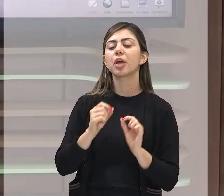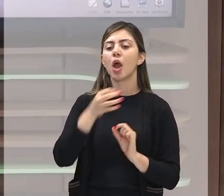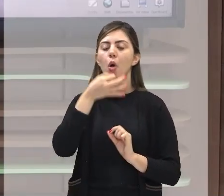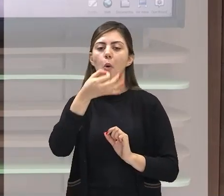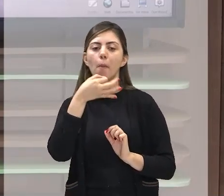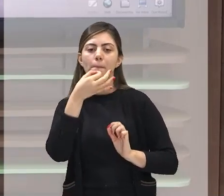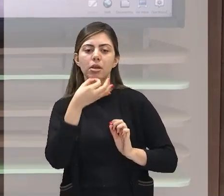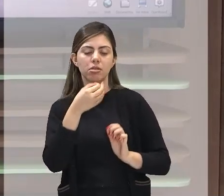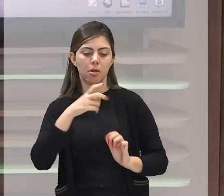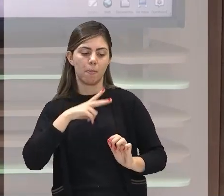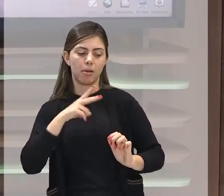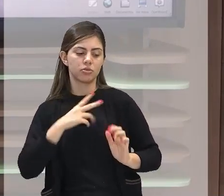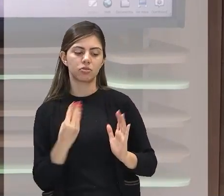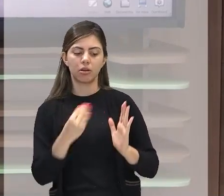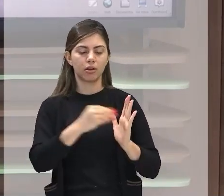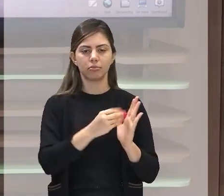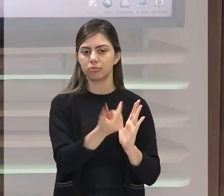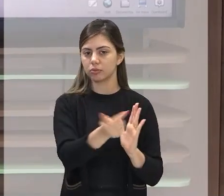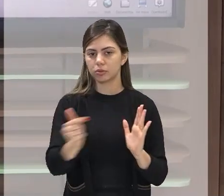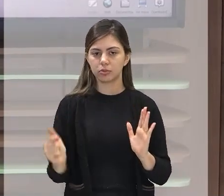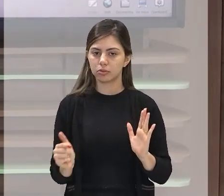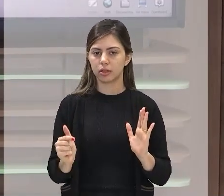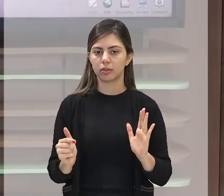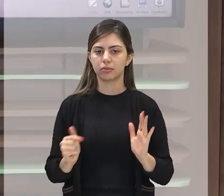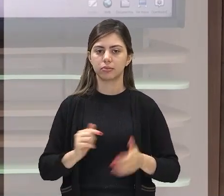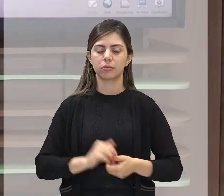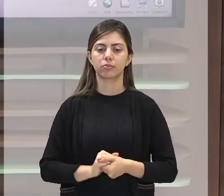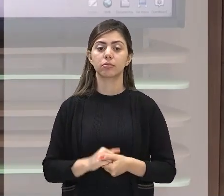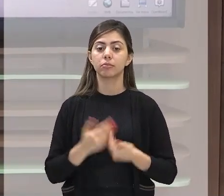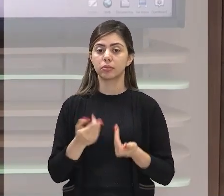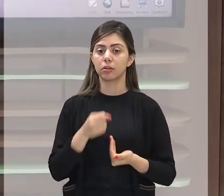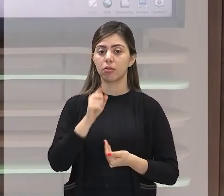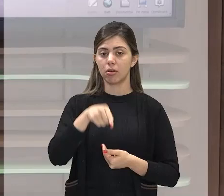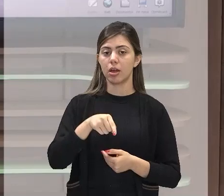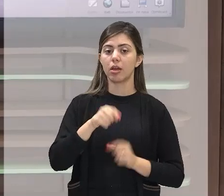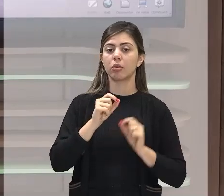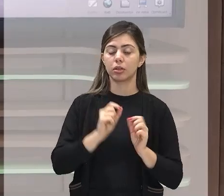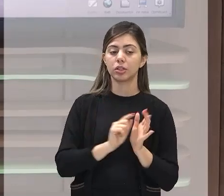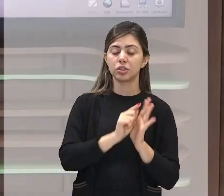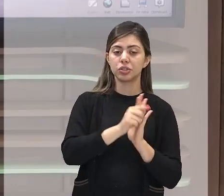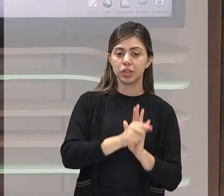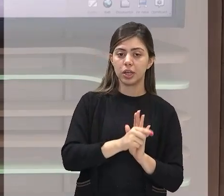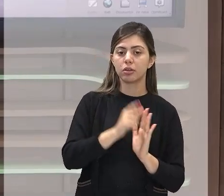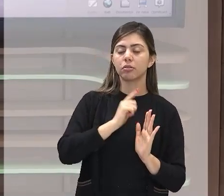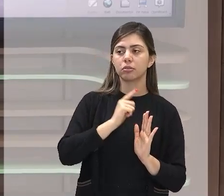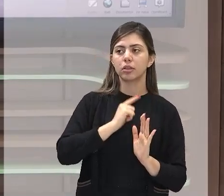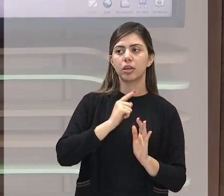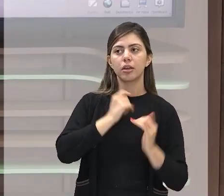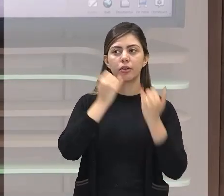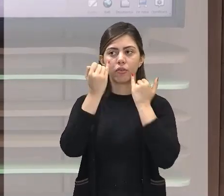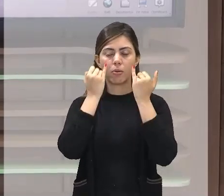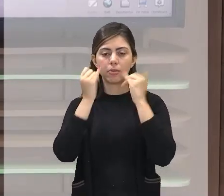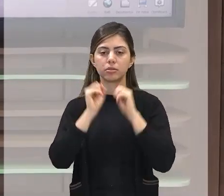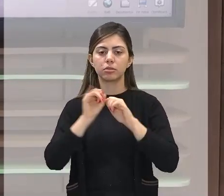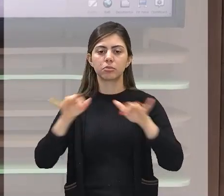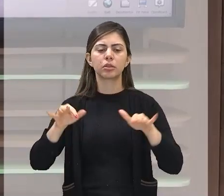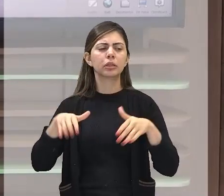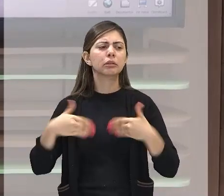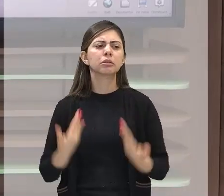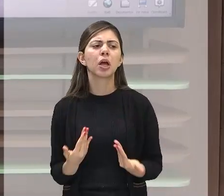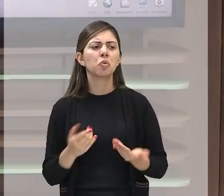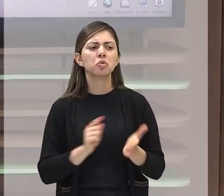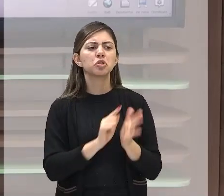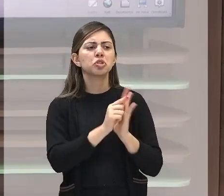opiniões pessoais. No gênero textual, a notícia. Ah, professora, quer dizer que nenhum